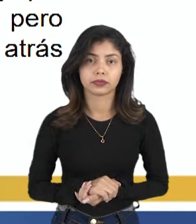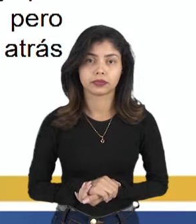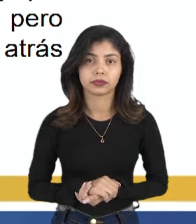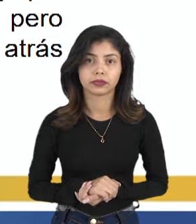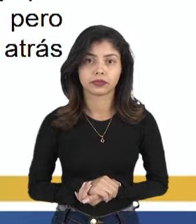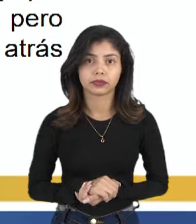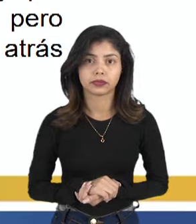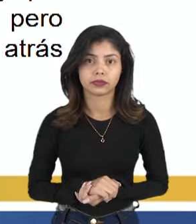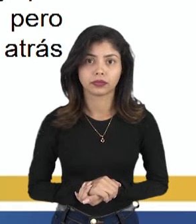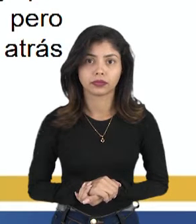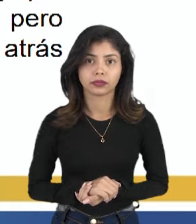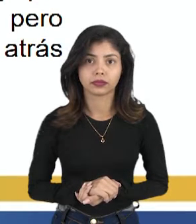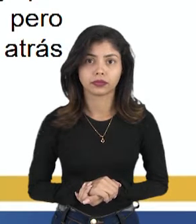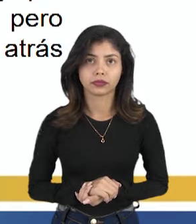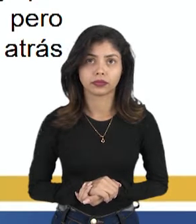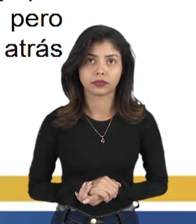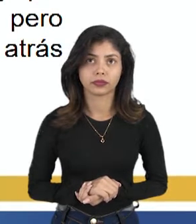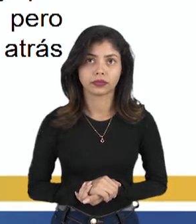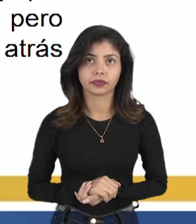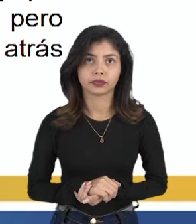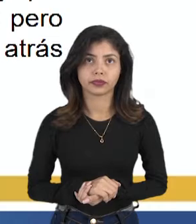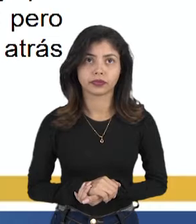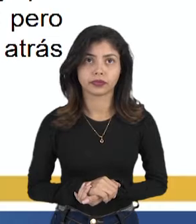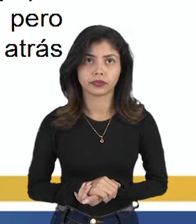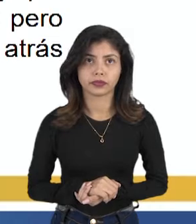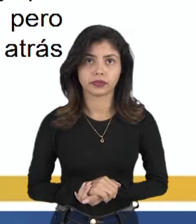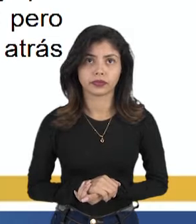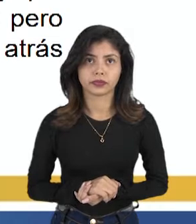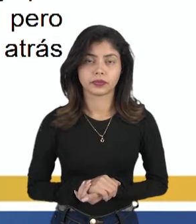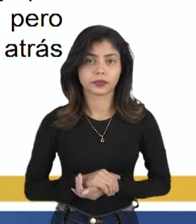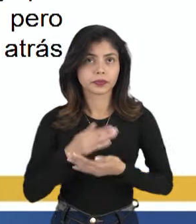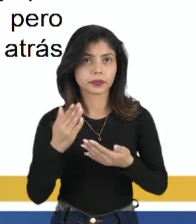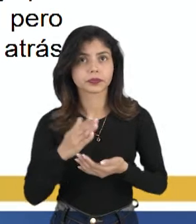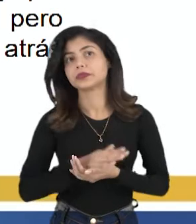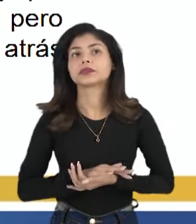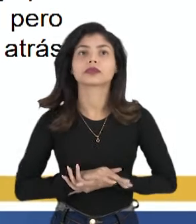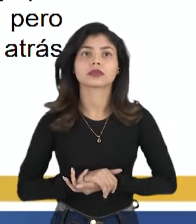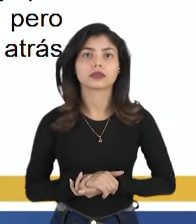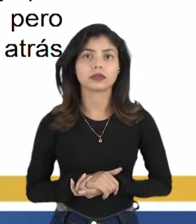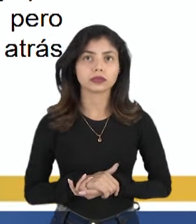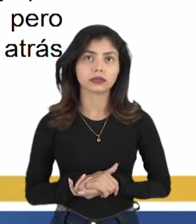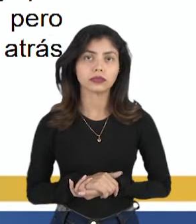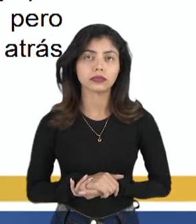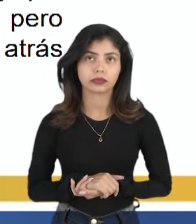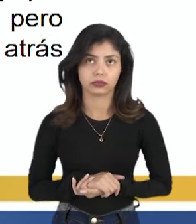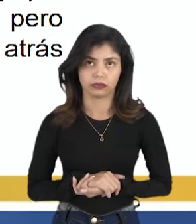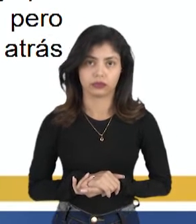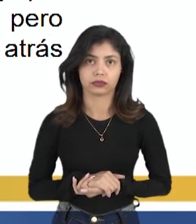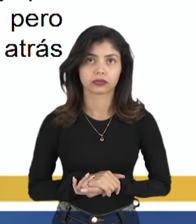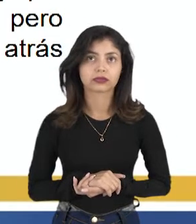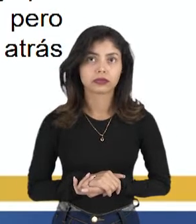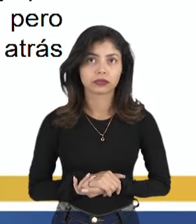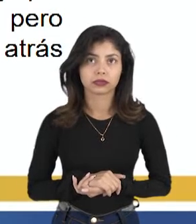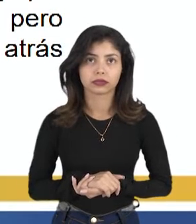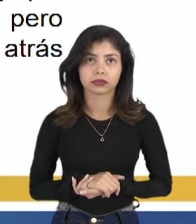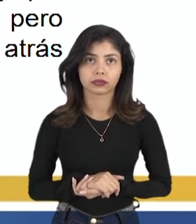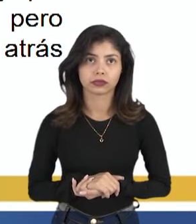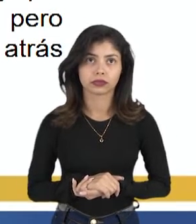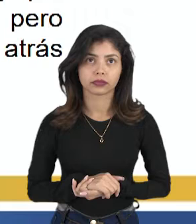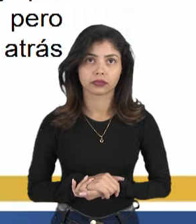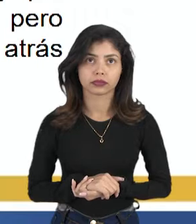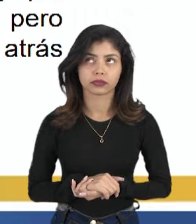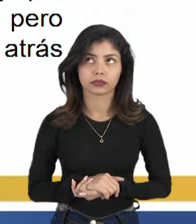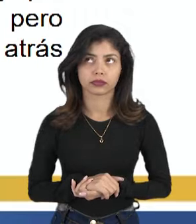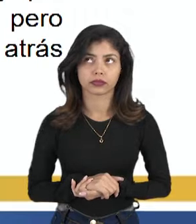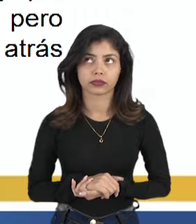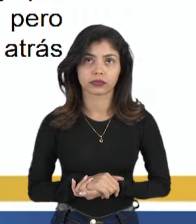presidente, pero cuando le afanaste la caña, le afanaste el bote, ¿qué le vas a pedir? Para atrás no